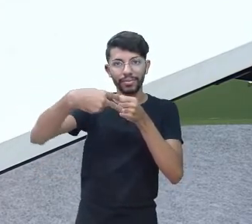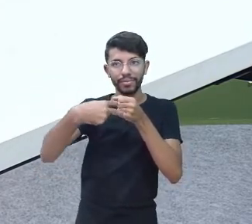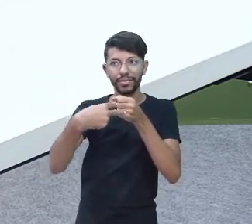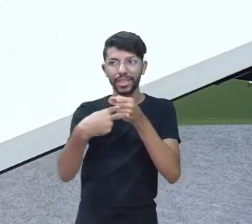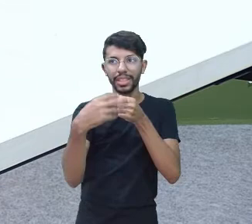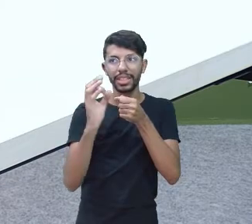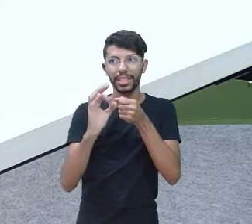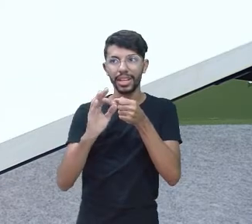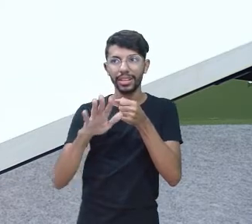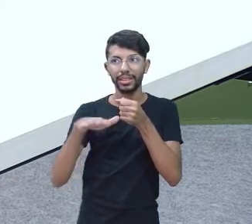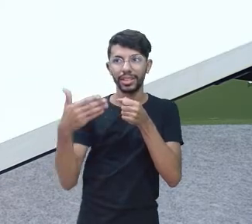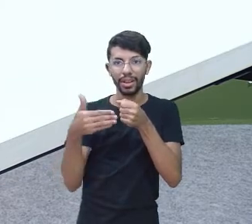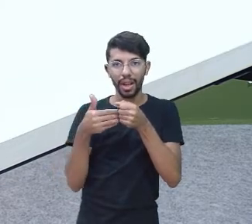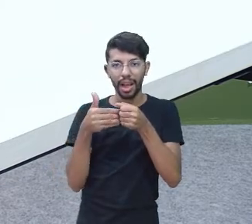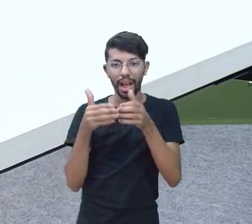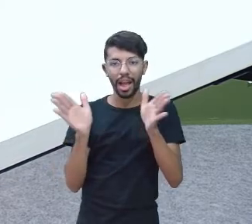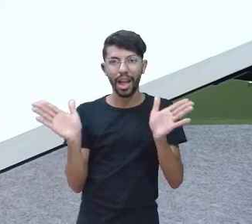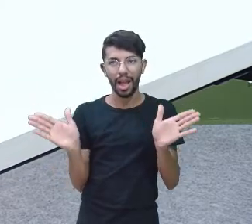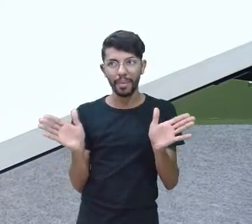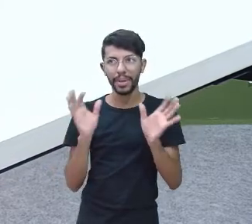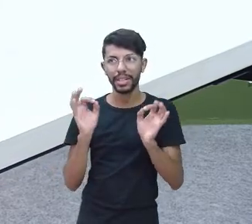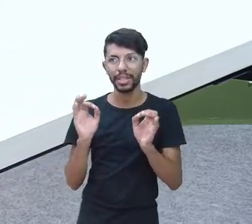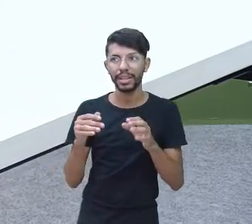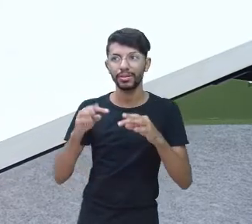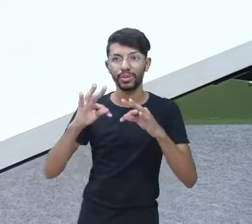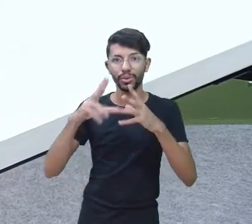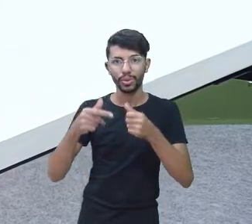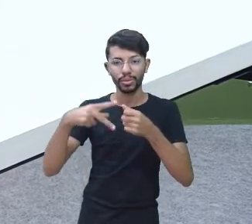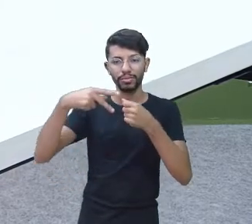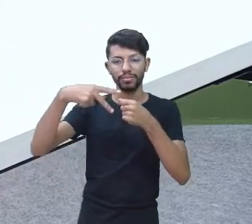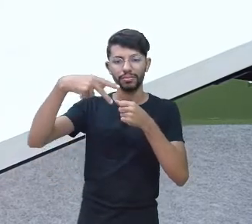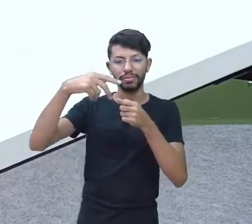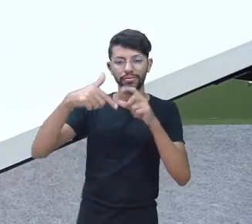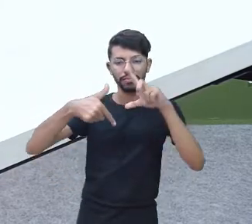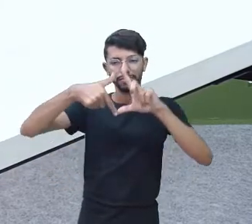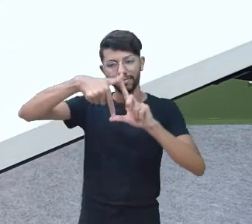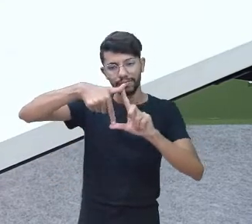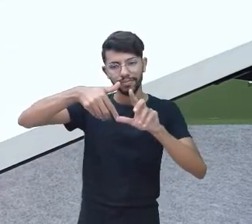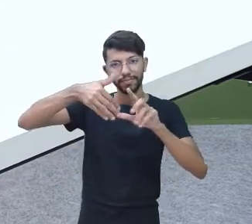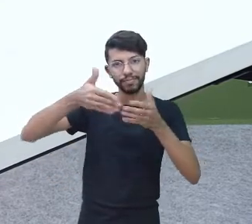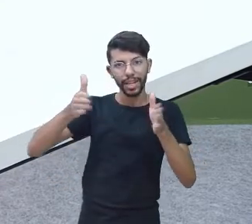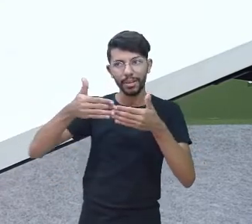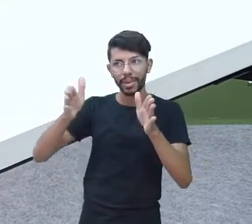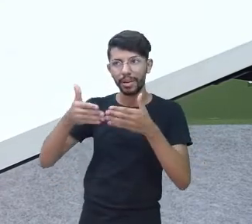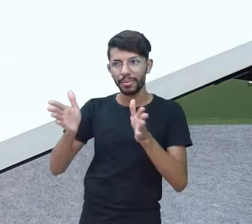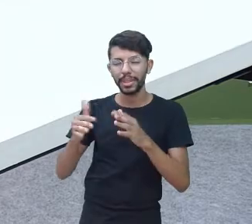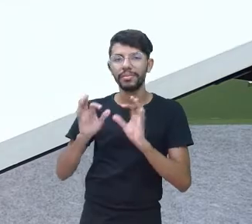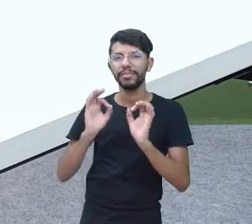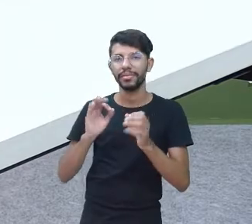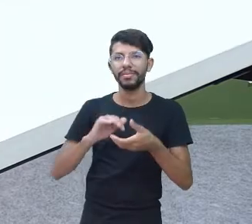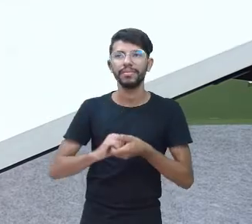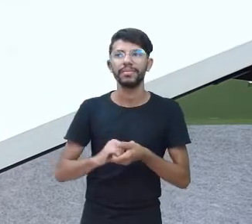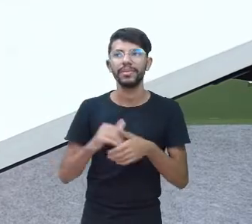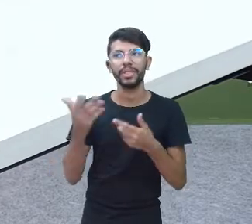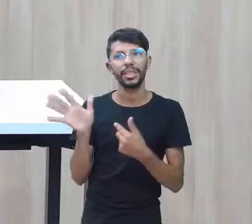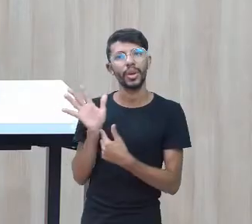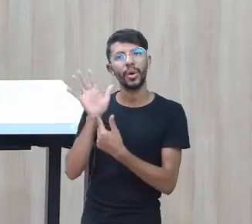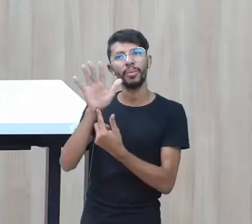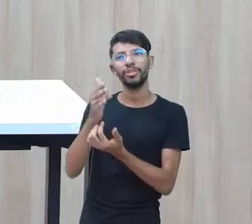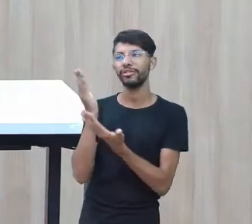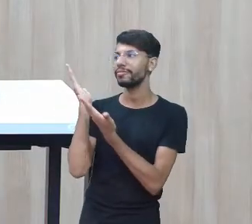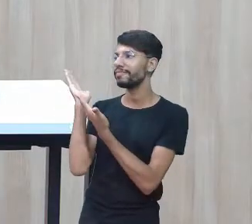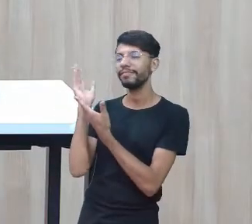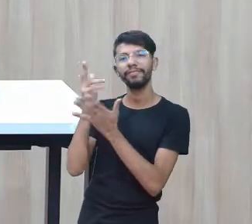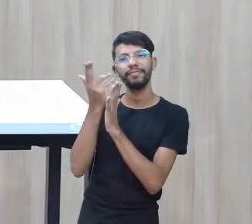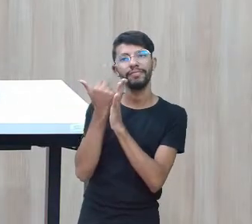E aqui, a gente vai abrir essas faces, todas elas serão retangulares, tá? Foi o que eu trouxe aí na planificação pra gente